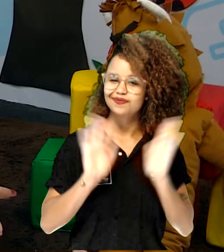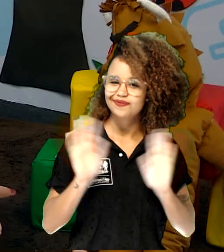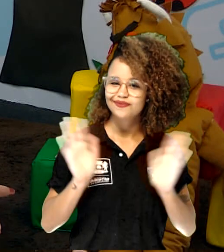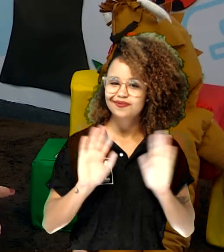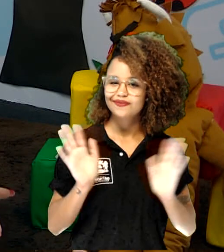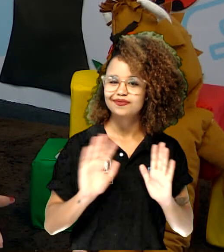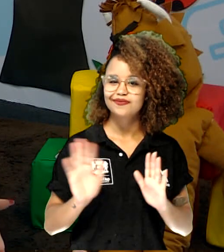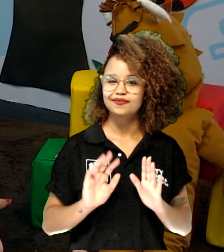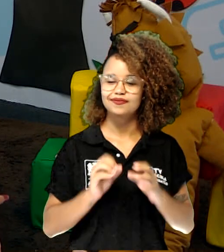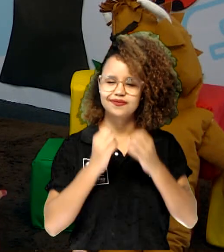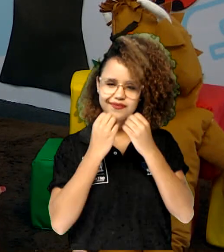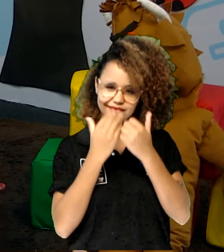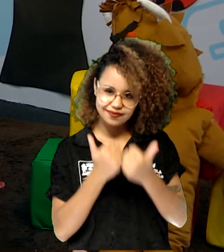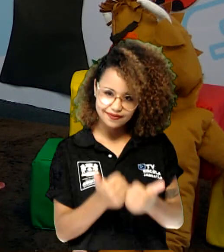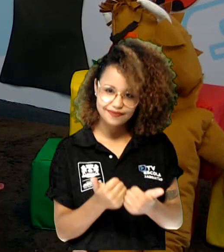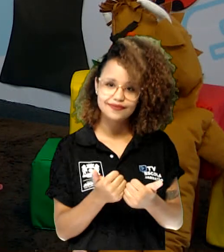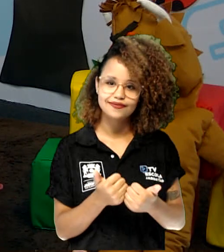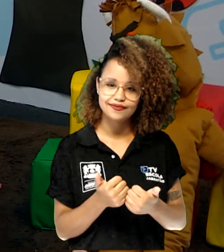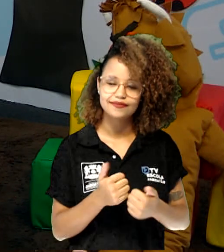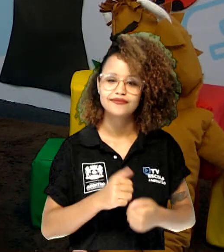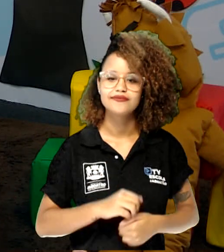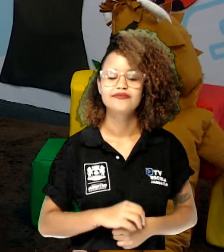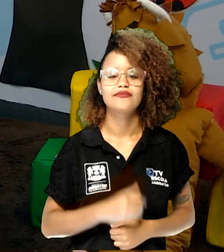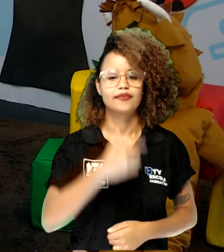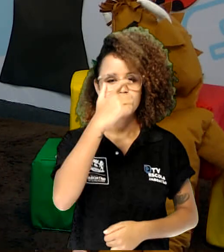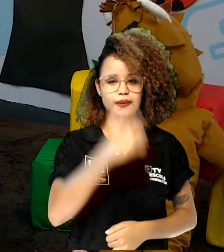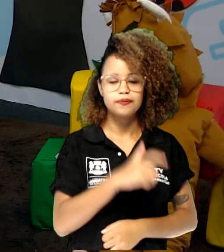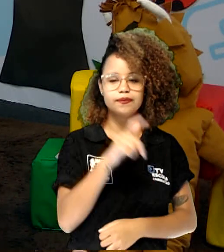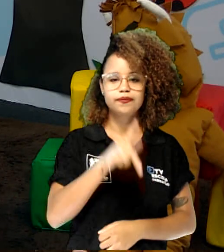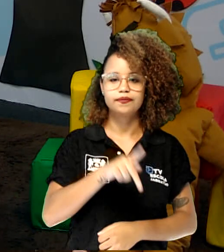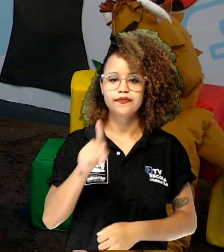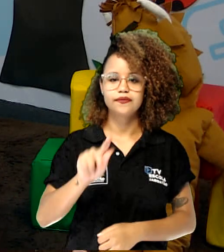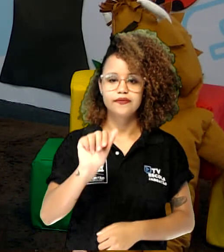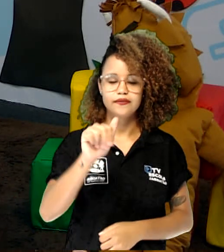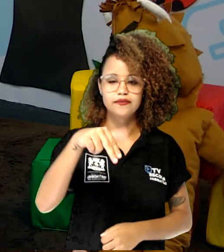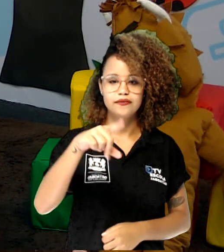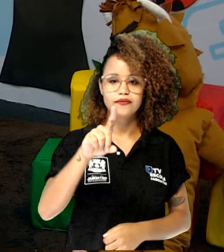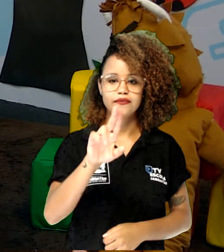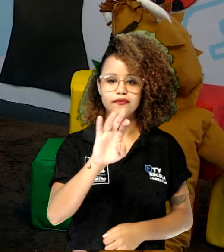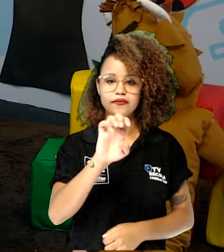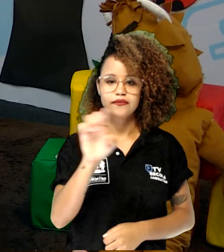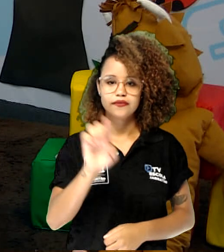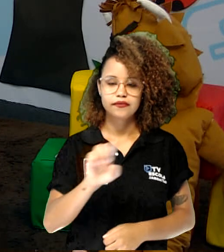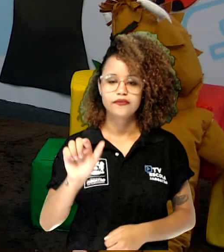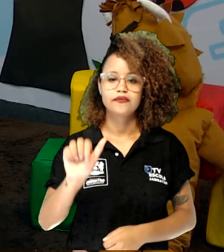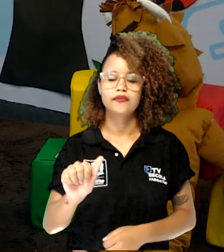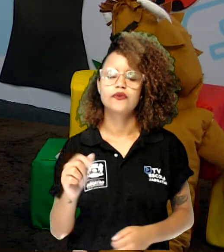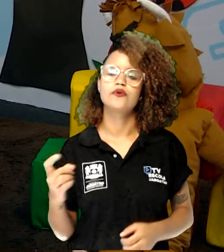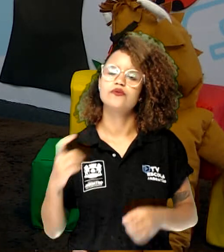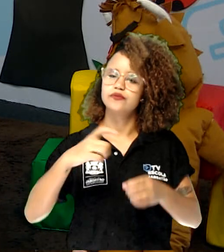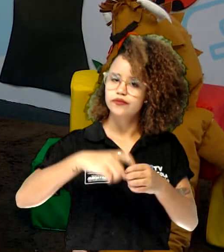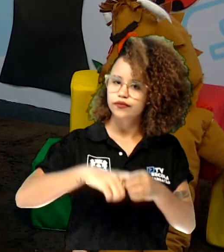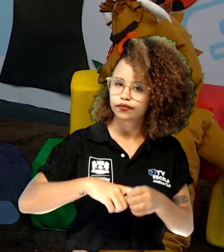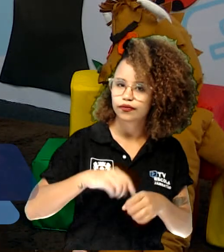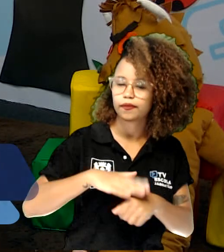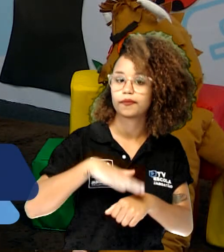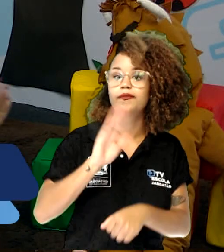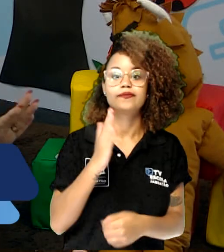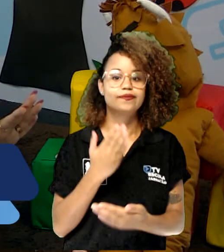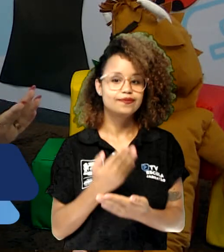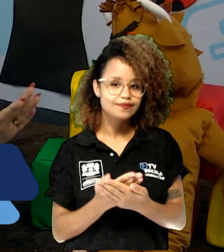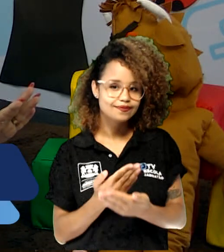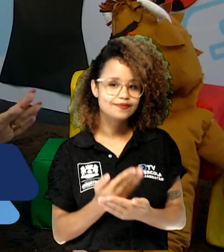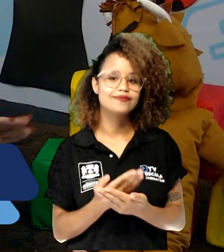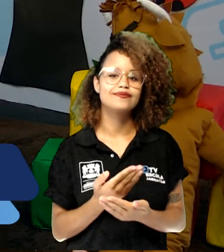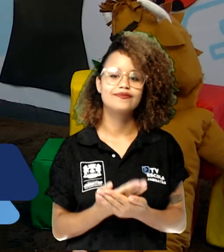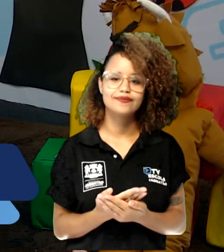Olá, crianças! Tudo bem com vocês? Eu sou a professora Andresa e estou de volta para mais uma